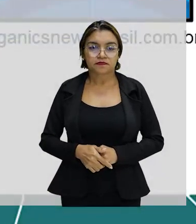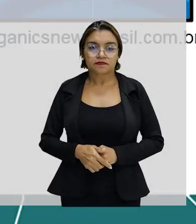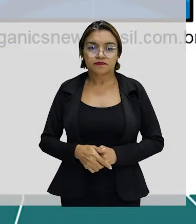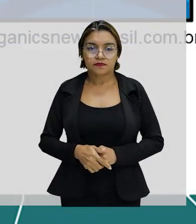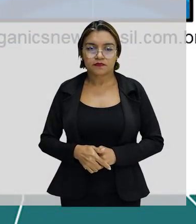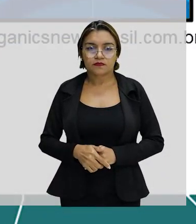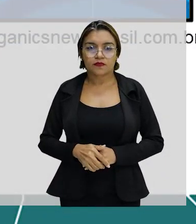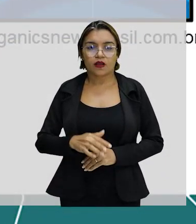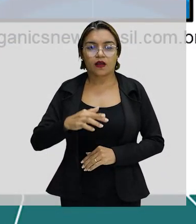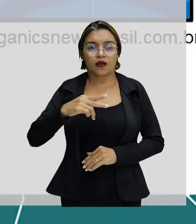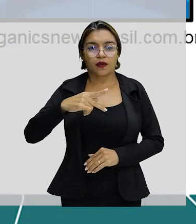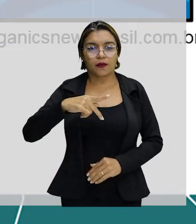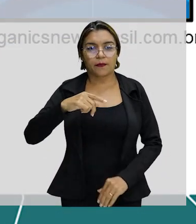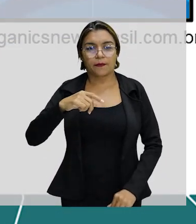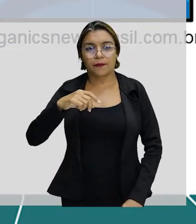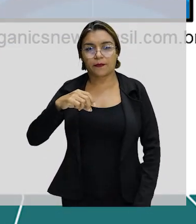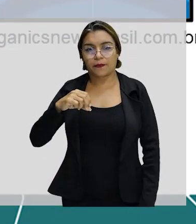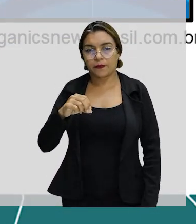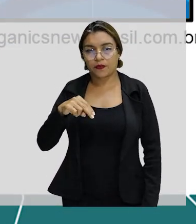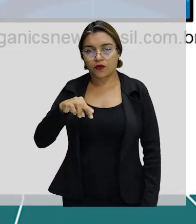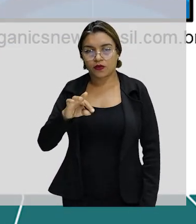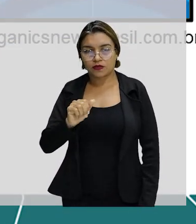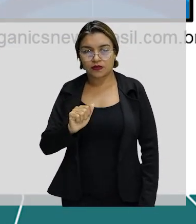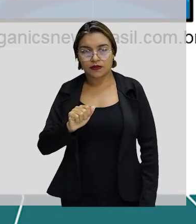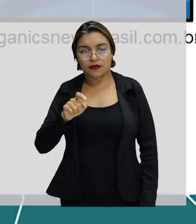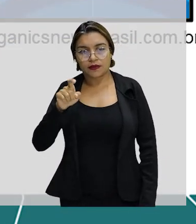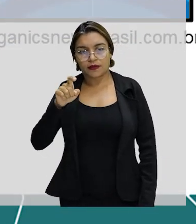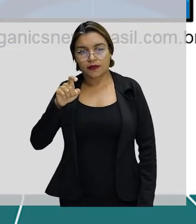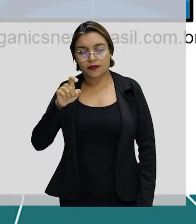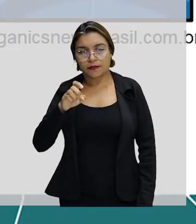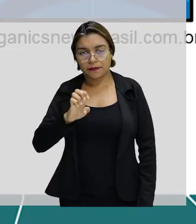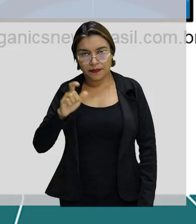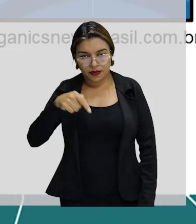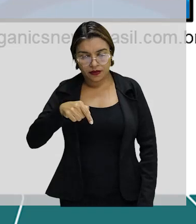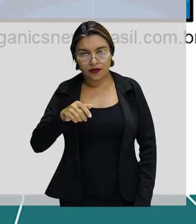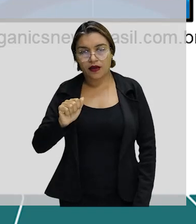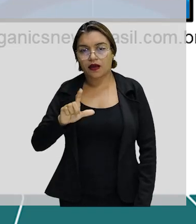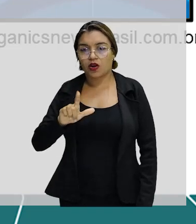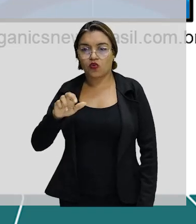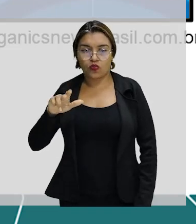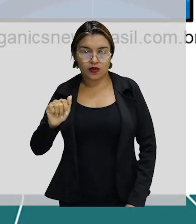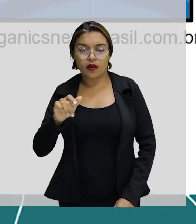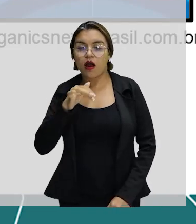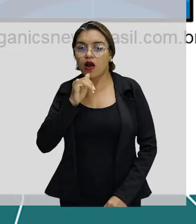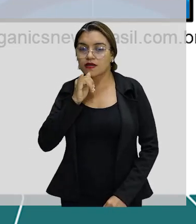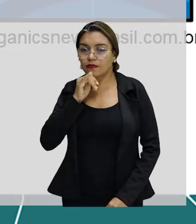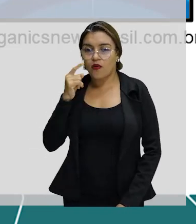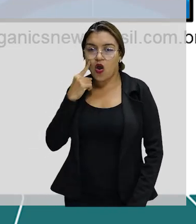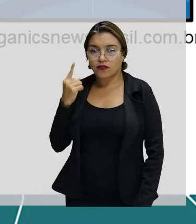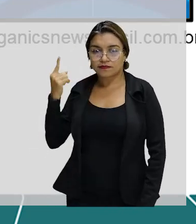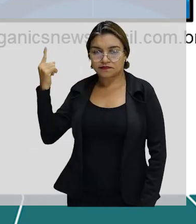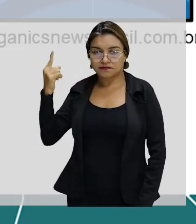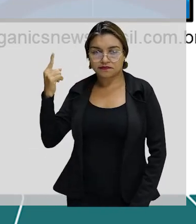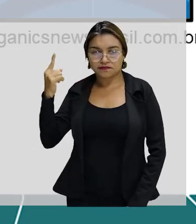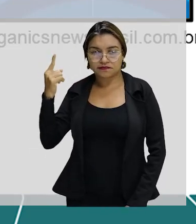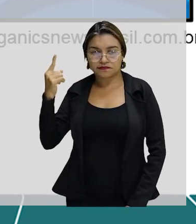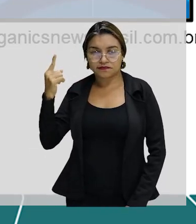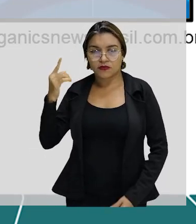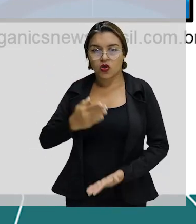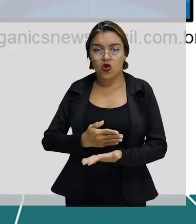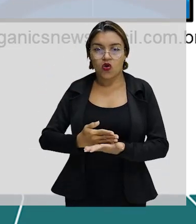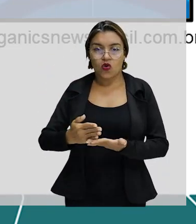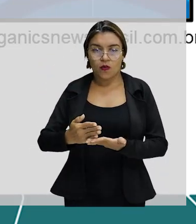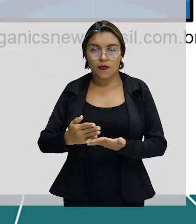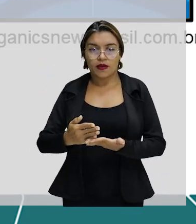pontapé à Lua designa um grupo composto de saltos em que o saltador inicia de frente para a